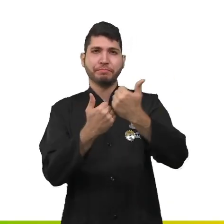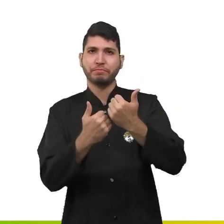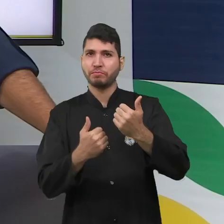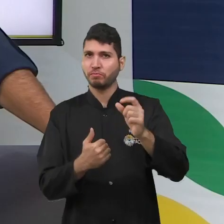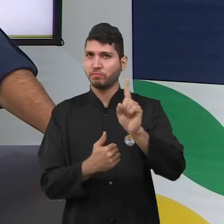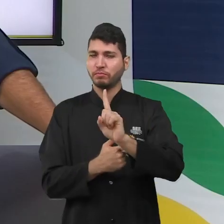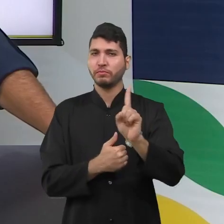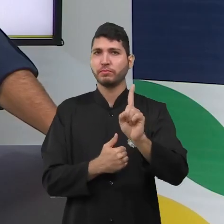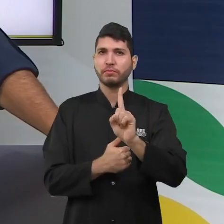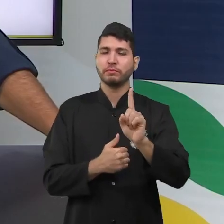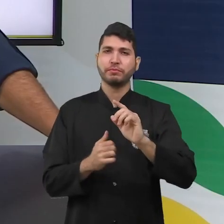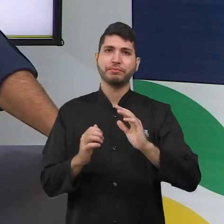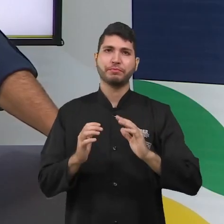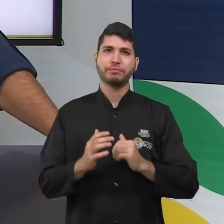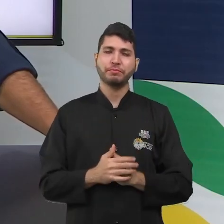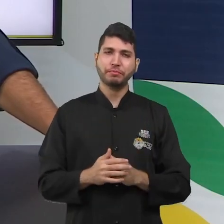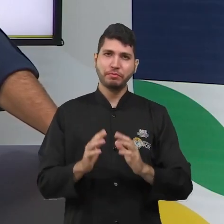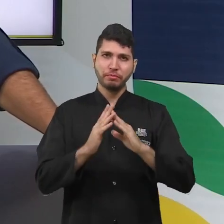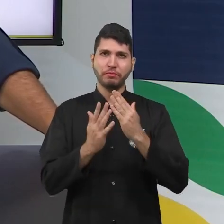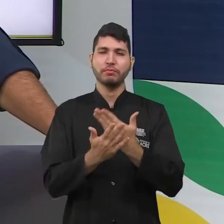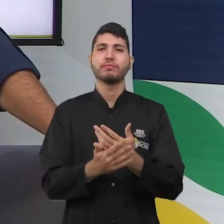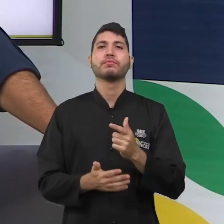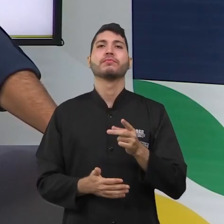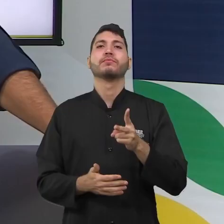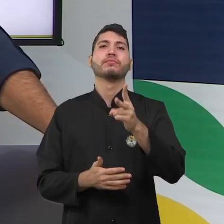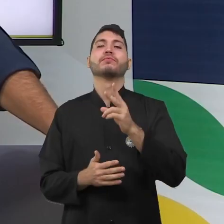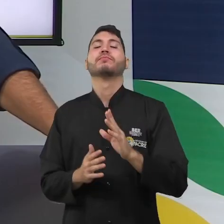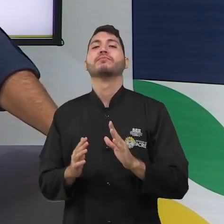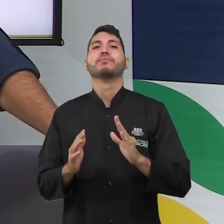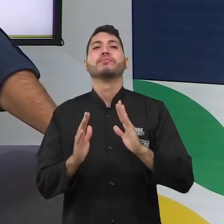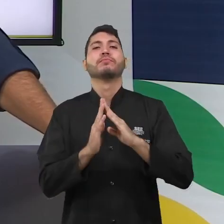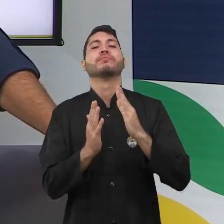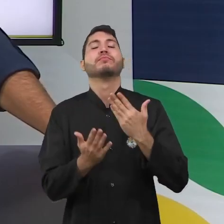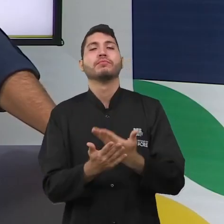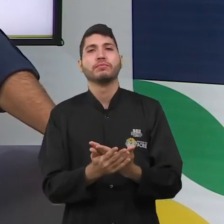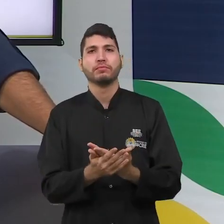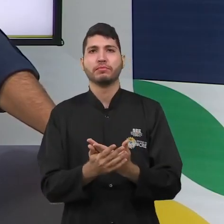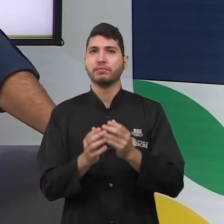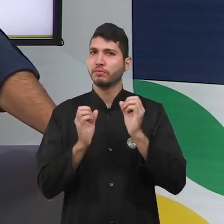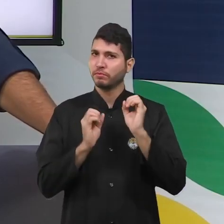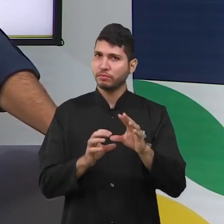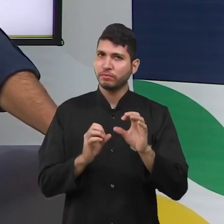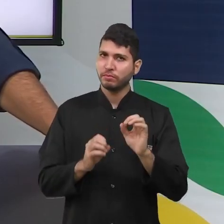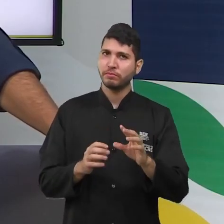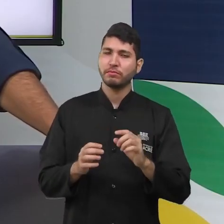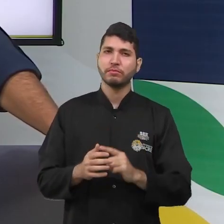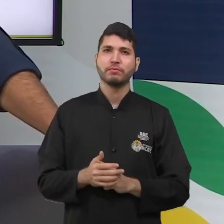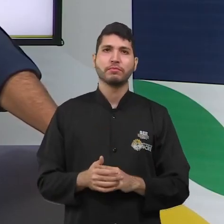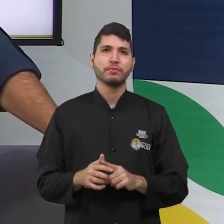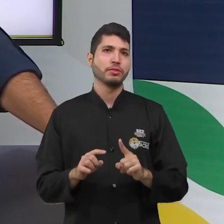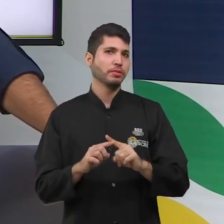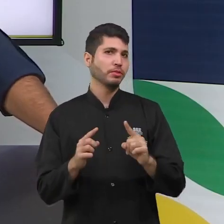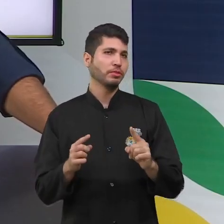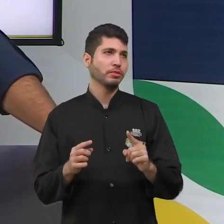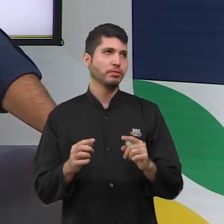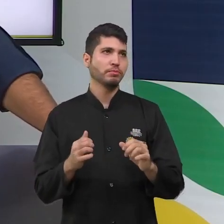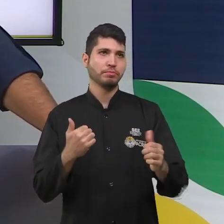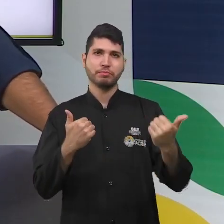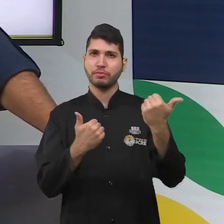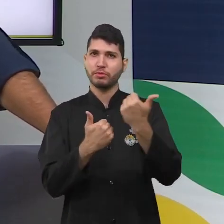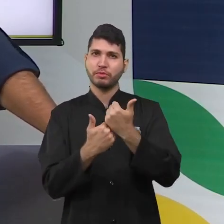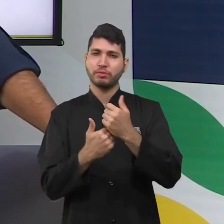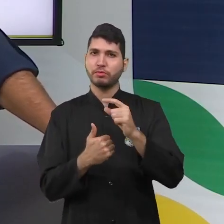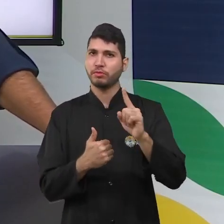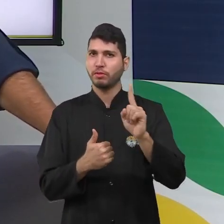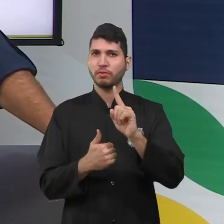atividade escolar. A escola continua com seu papel de educação e tudo mais, geral, mas a gente não substitui, a gente agrega, a